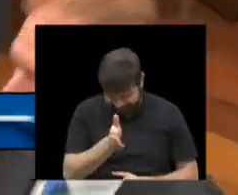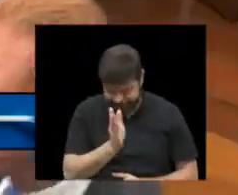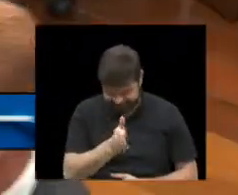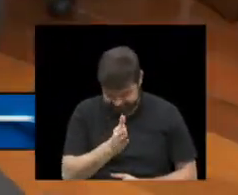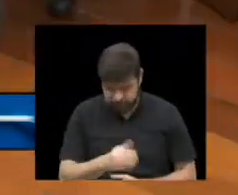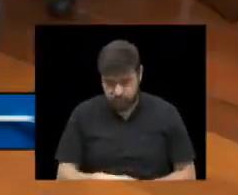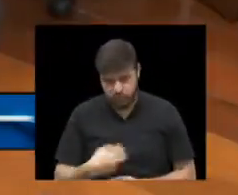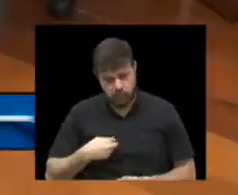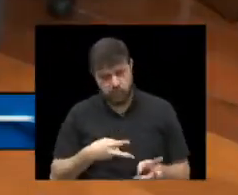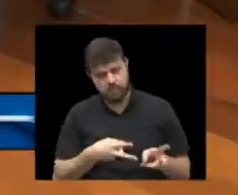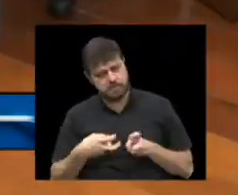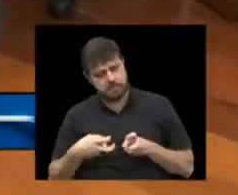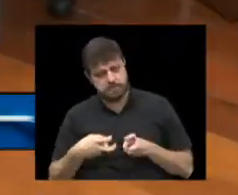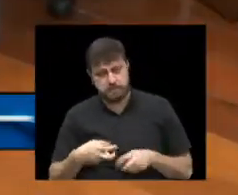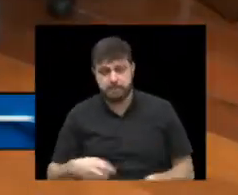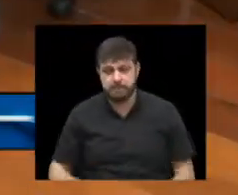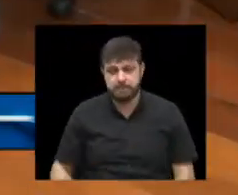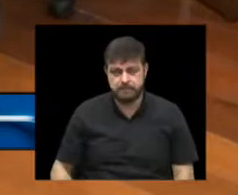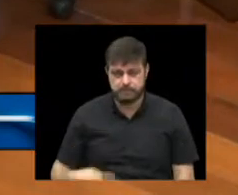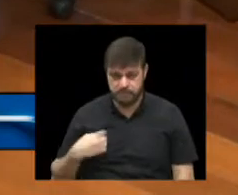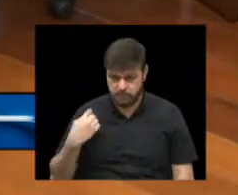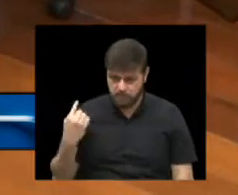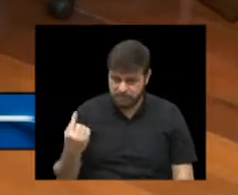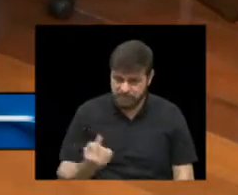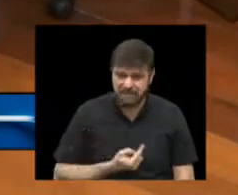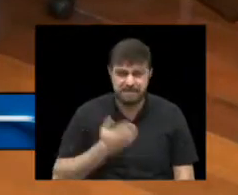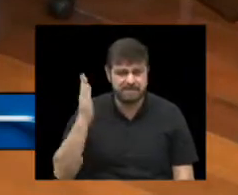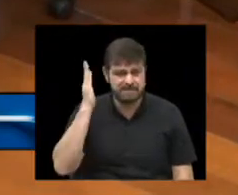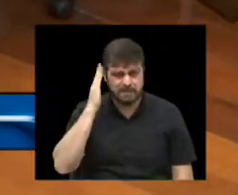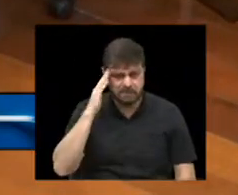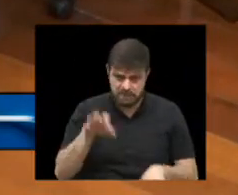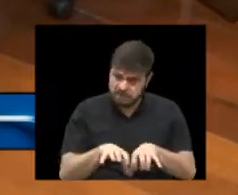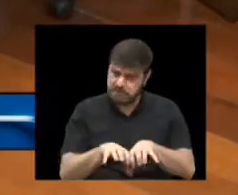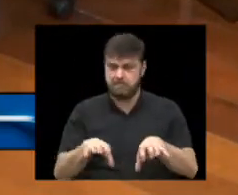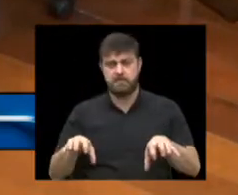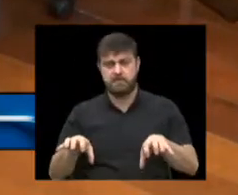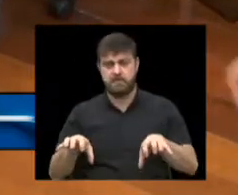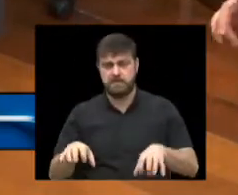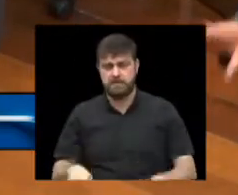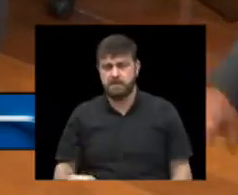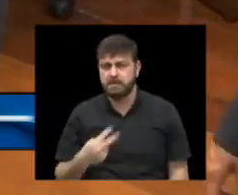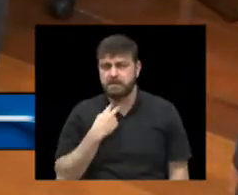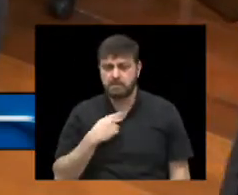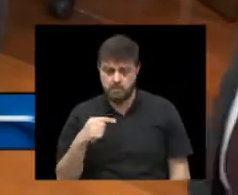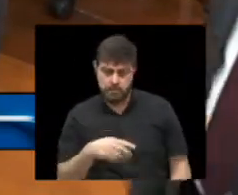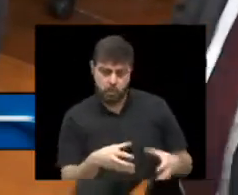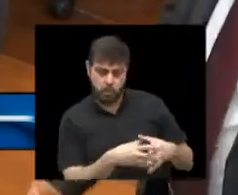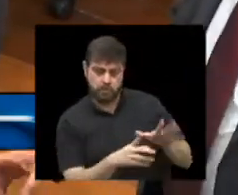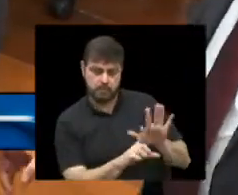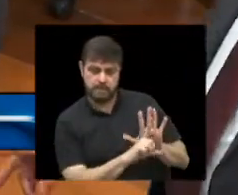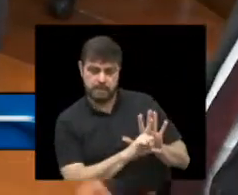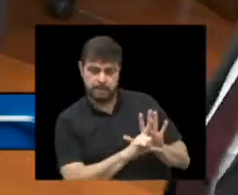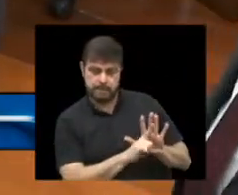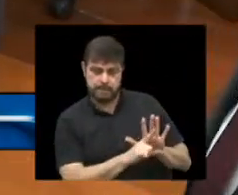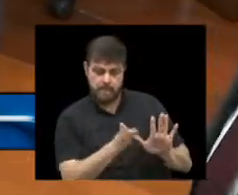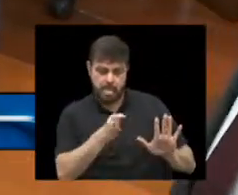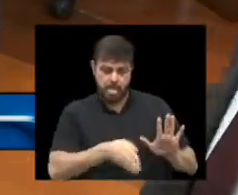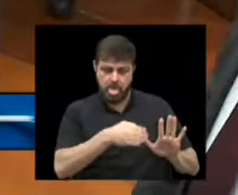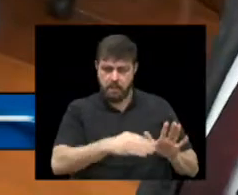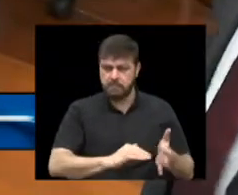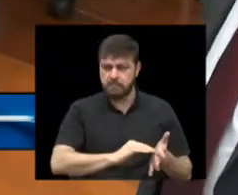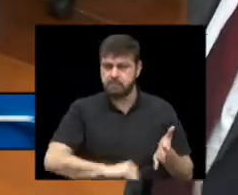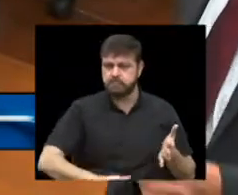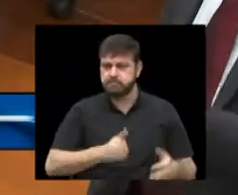nós devemos, portanto, separar bem as coisas, para não usar a comissão de legalidade para barrar